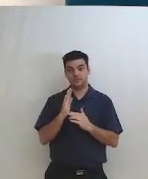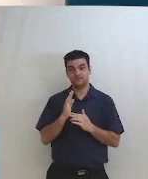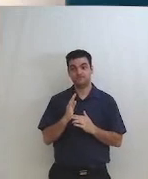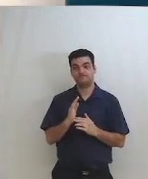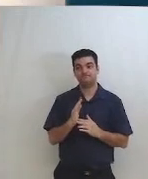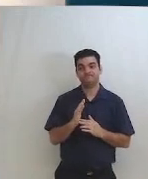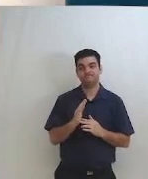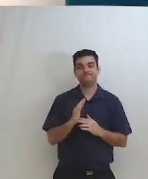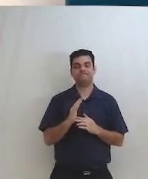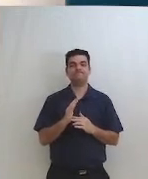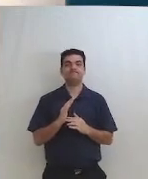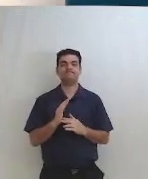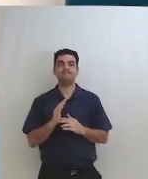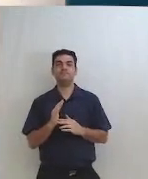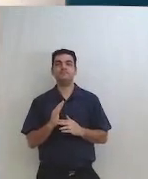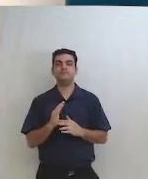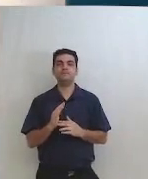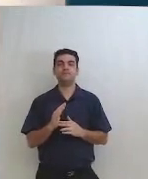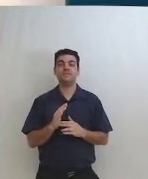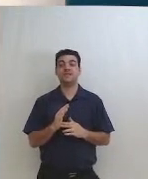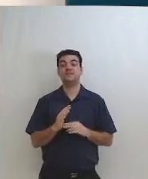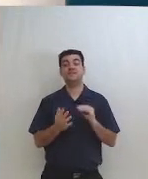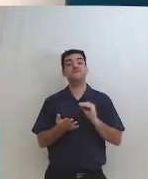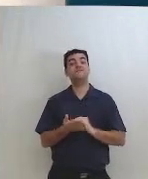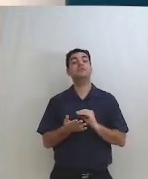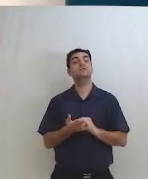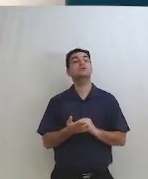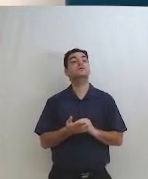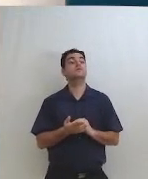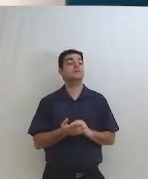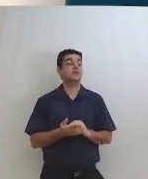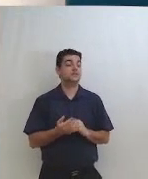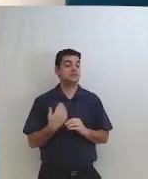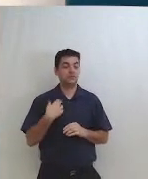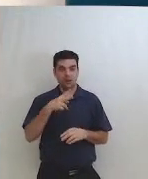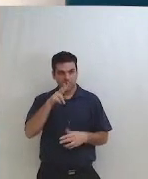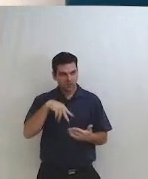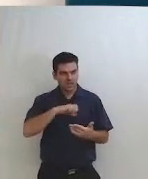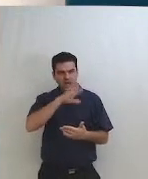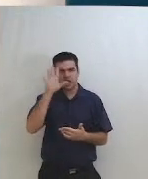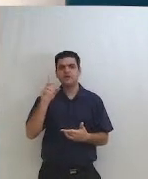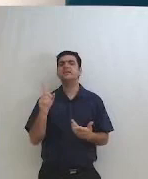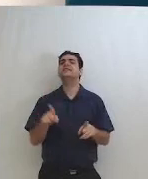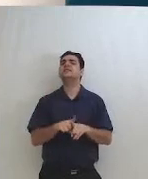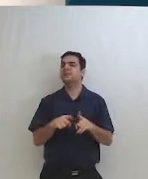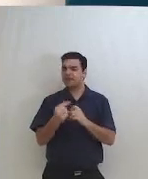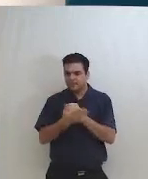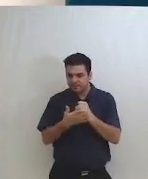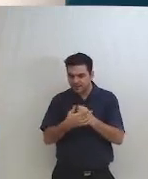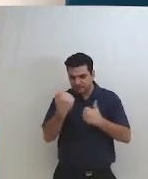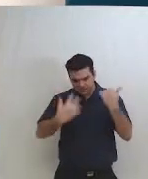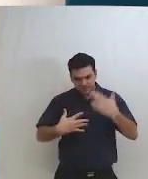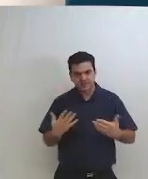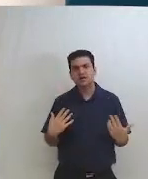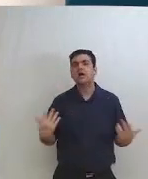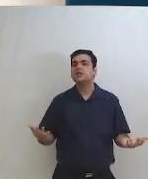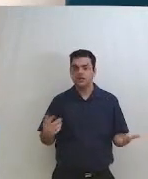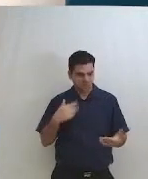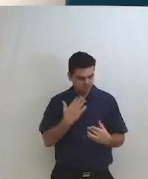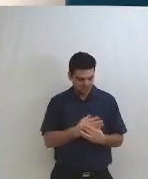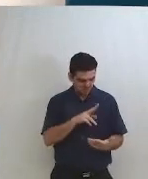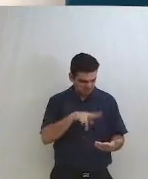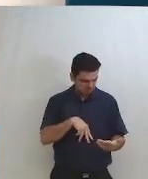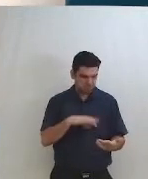manifesta falta de motivação e de fundamentação na medida que foi mantida, a medida prisional que